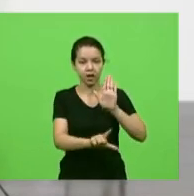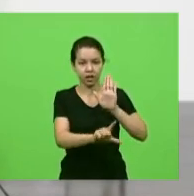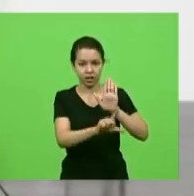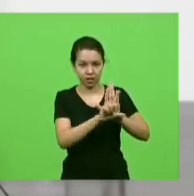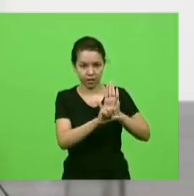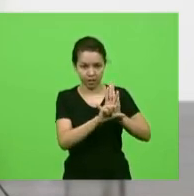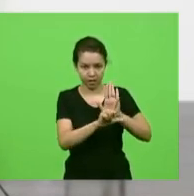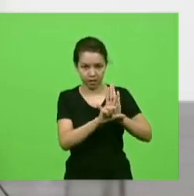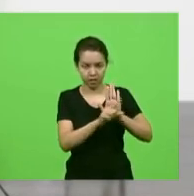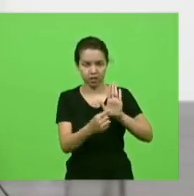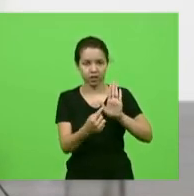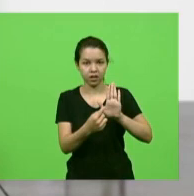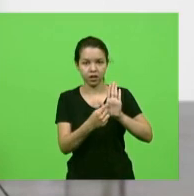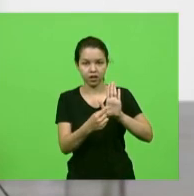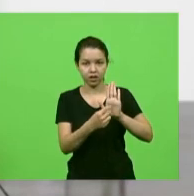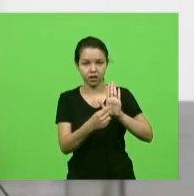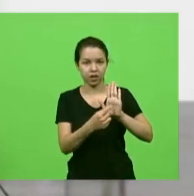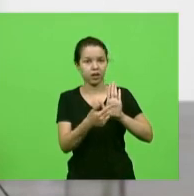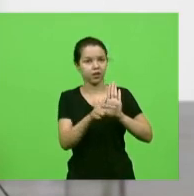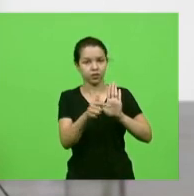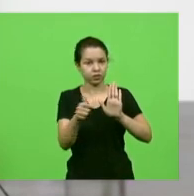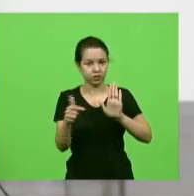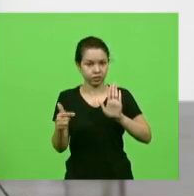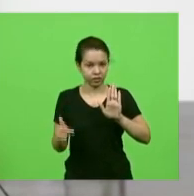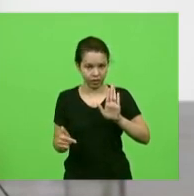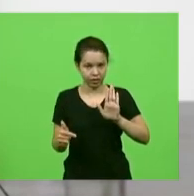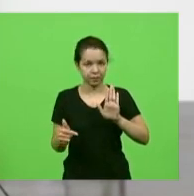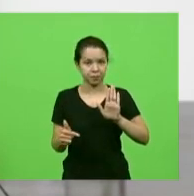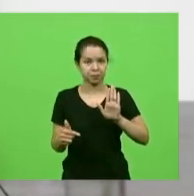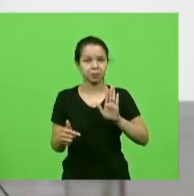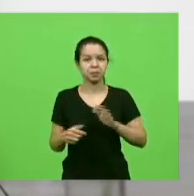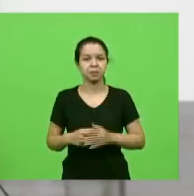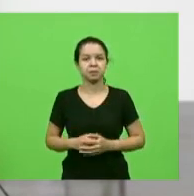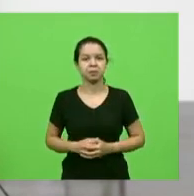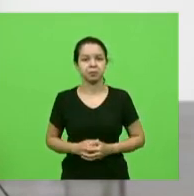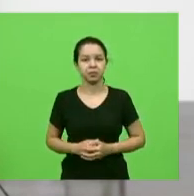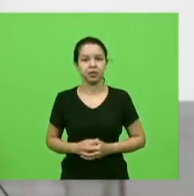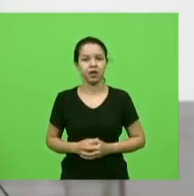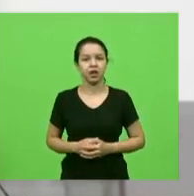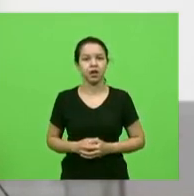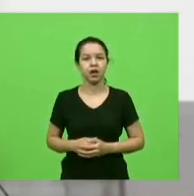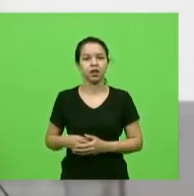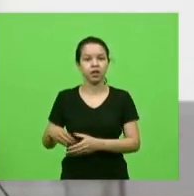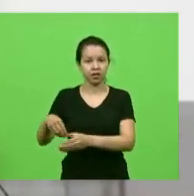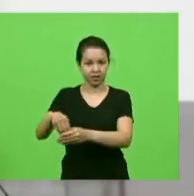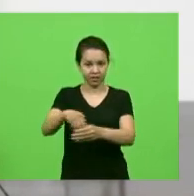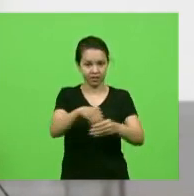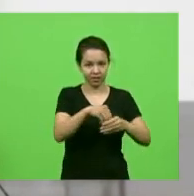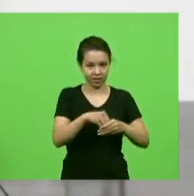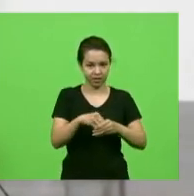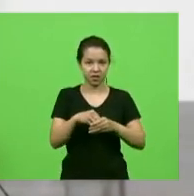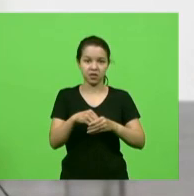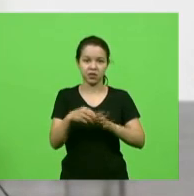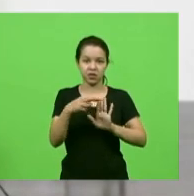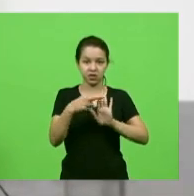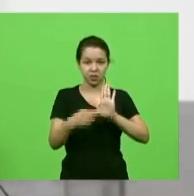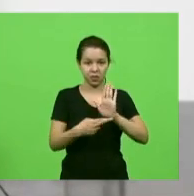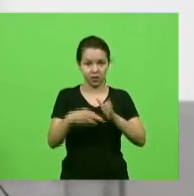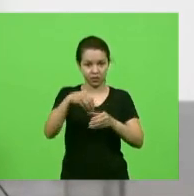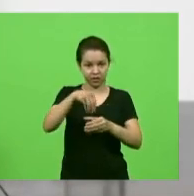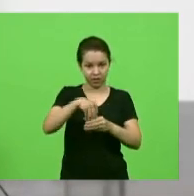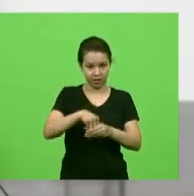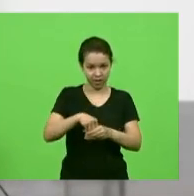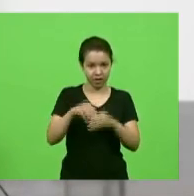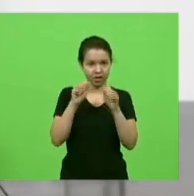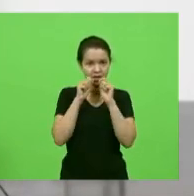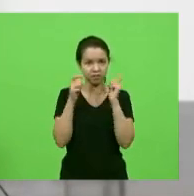intervenção dessa natureza, os dispositivos do regimento interno da Assembleia Legislativa são genéricos e autorizam